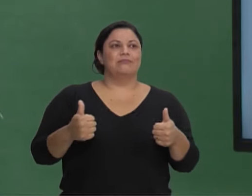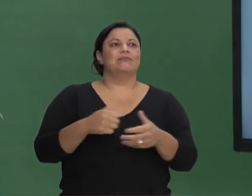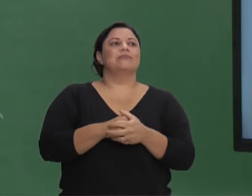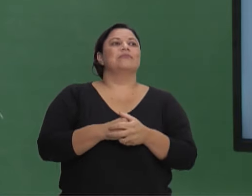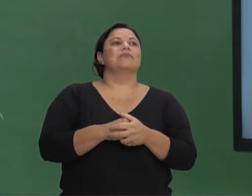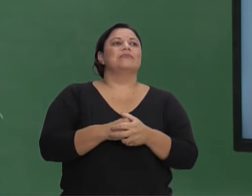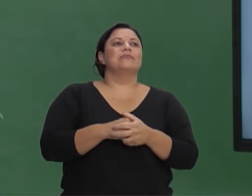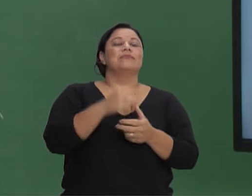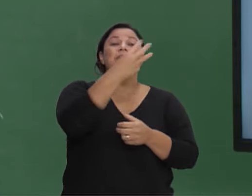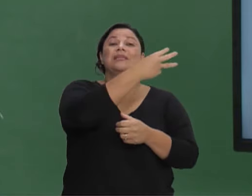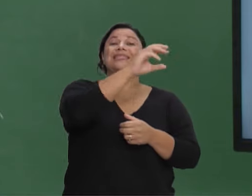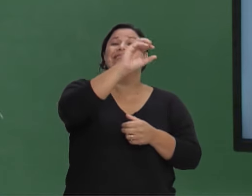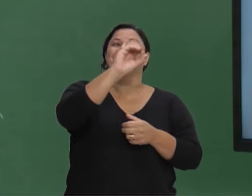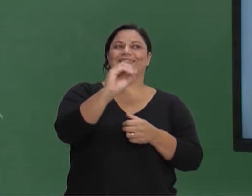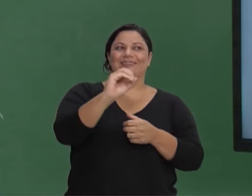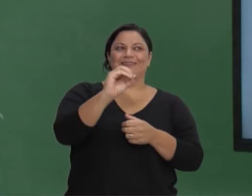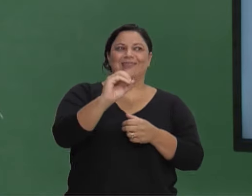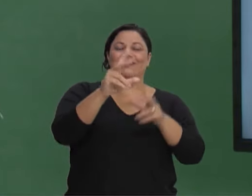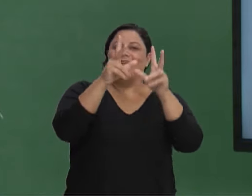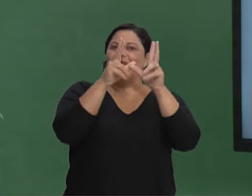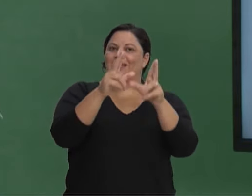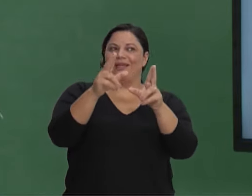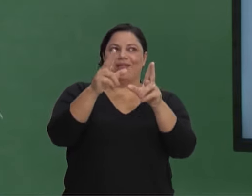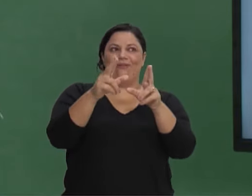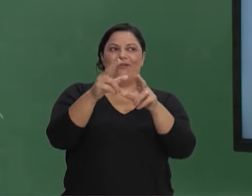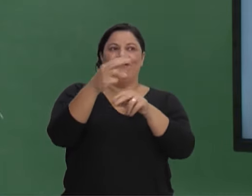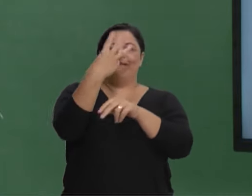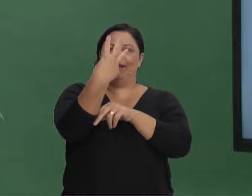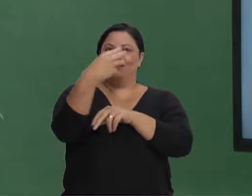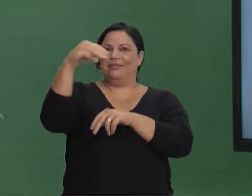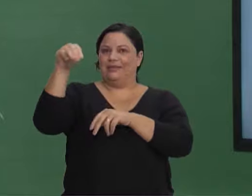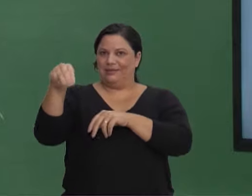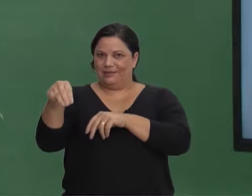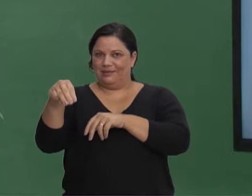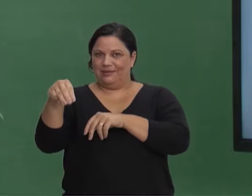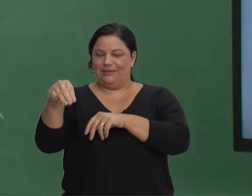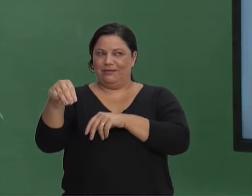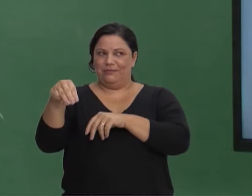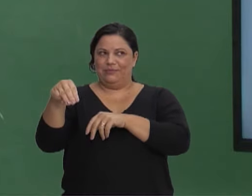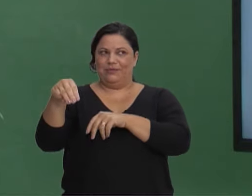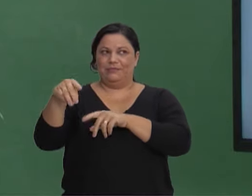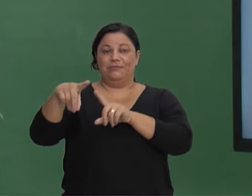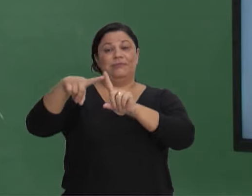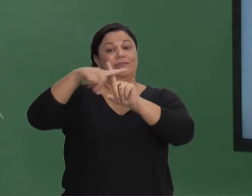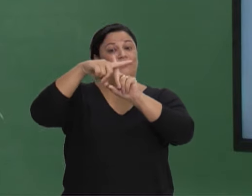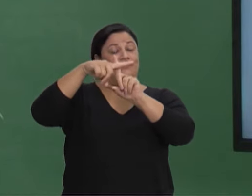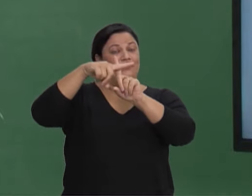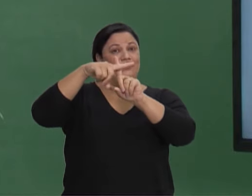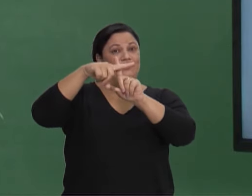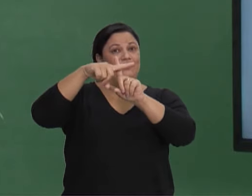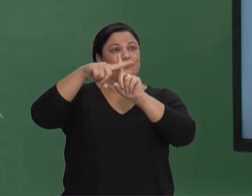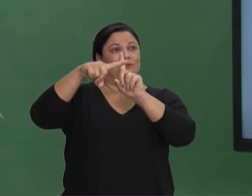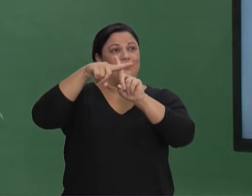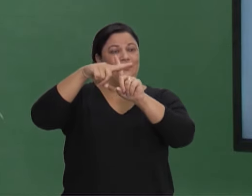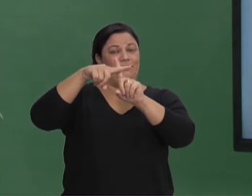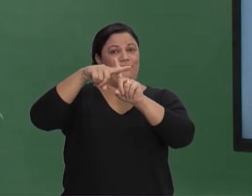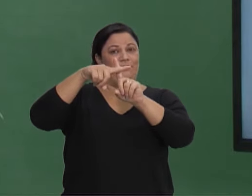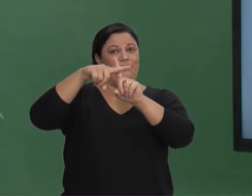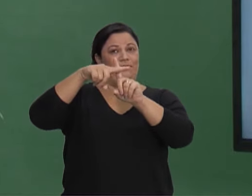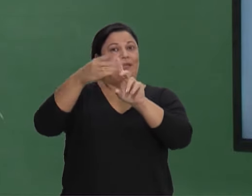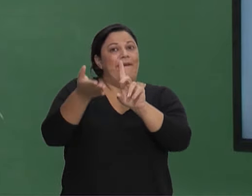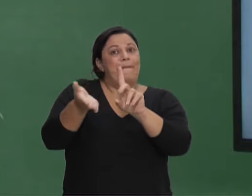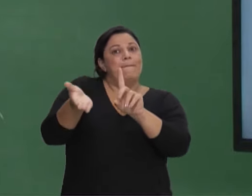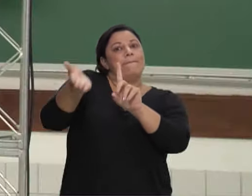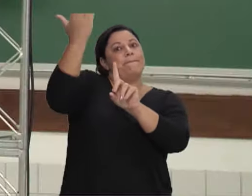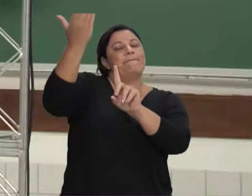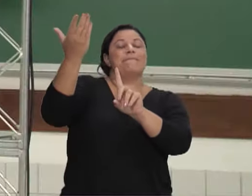30 igual a 3m, se ele vai assumir positivo, ele é como se fosse maior que 0. Então, o